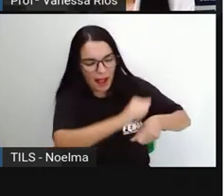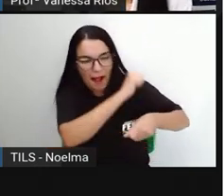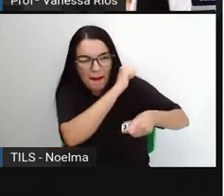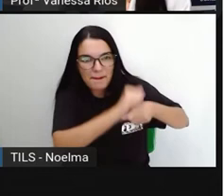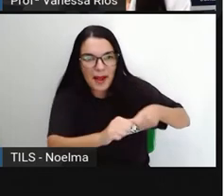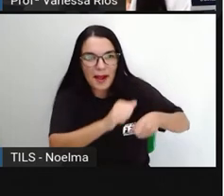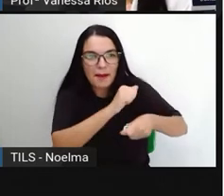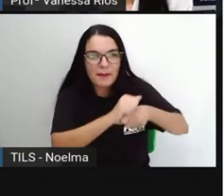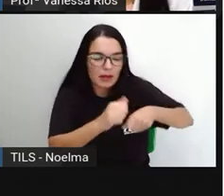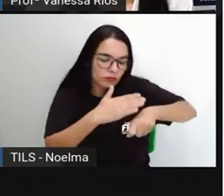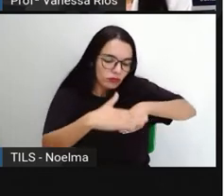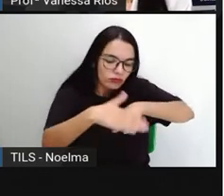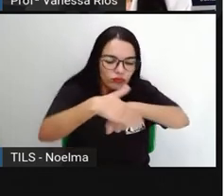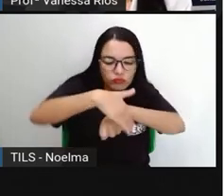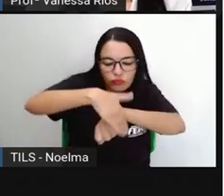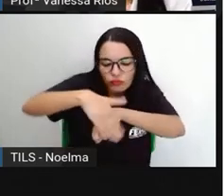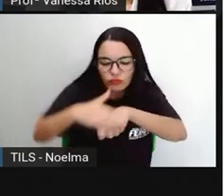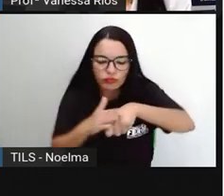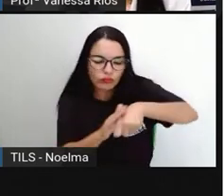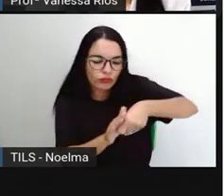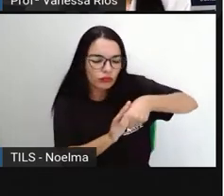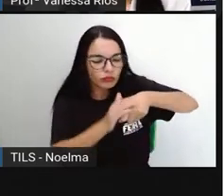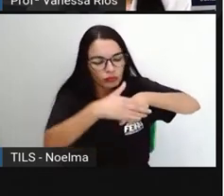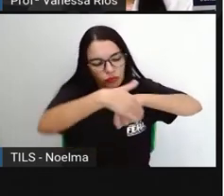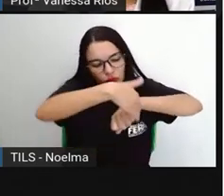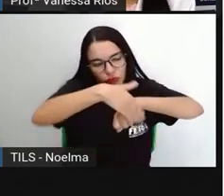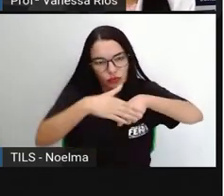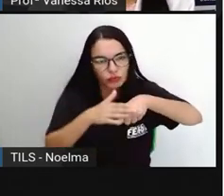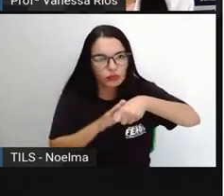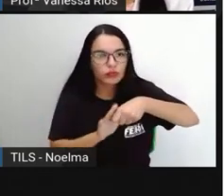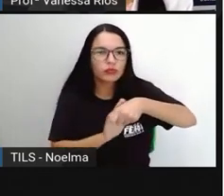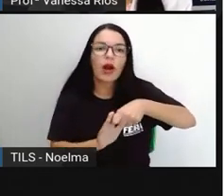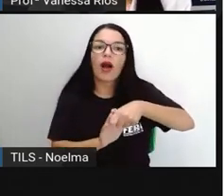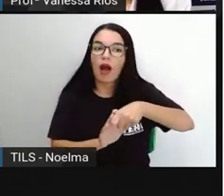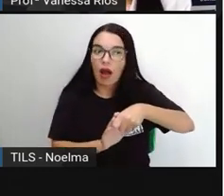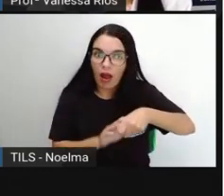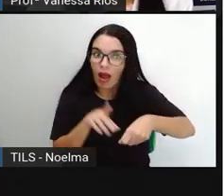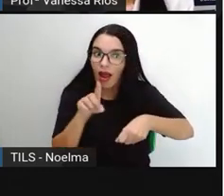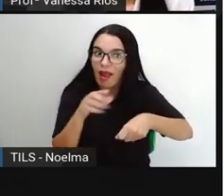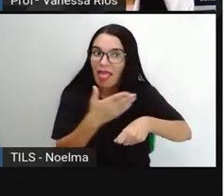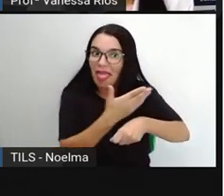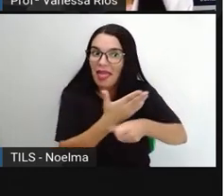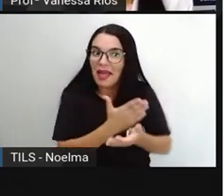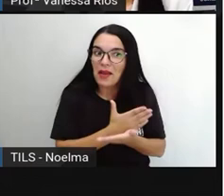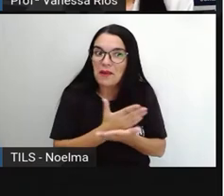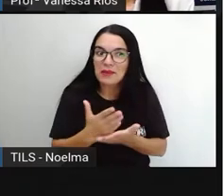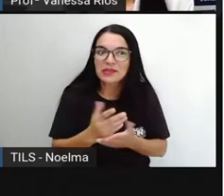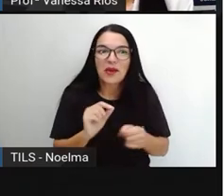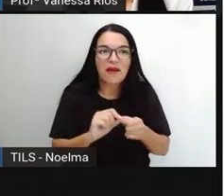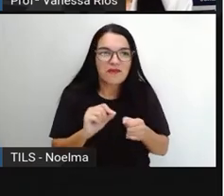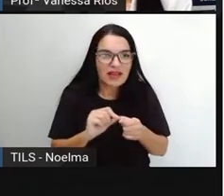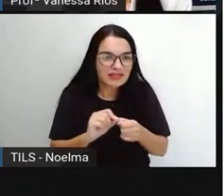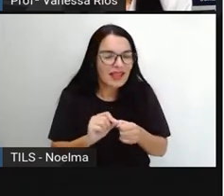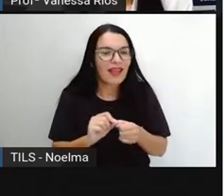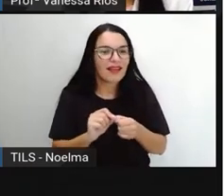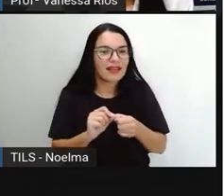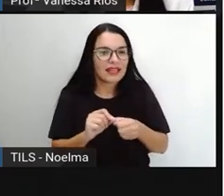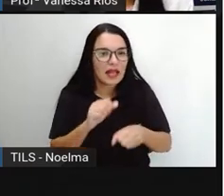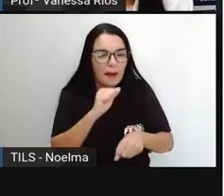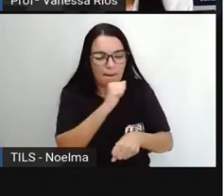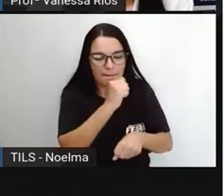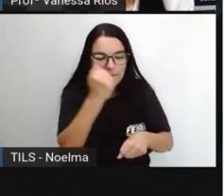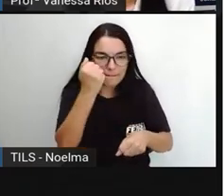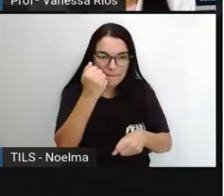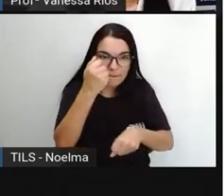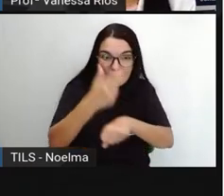lascada, porque os utensílios, as armas, né, eram feitas, eram produzidas sem muita dominação daquilo que